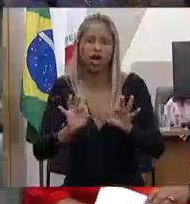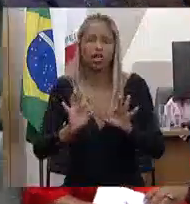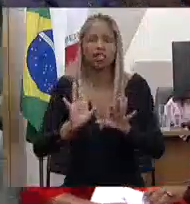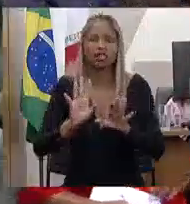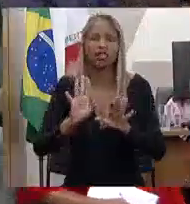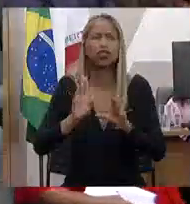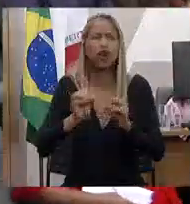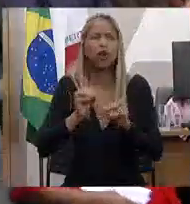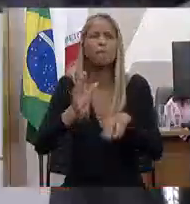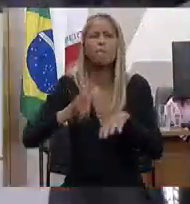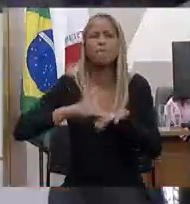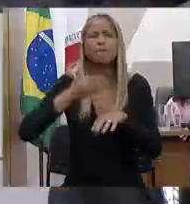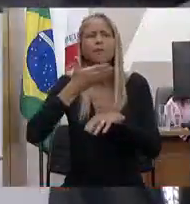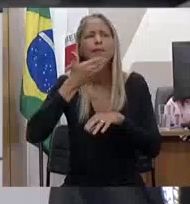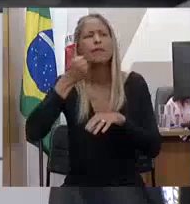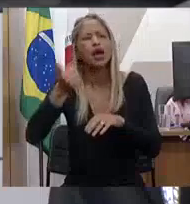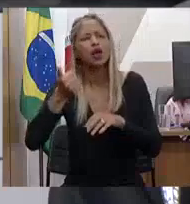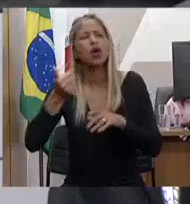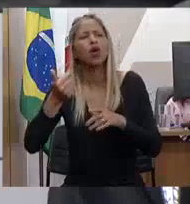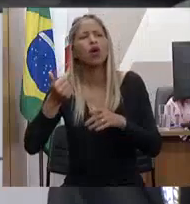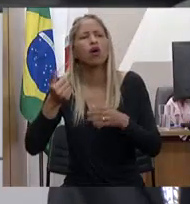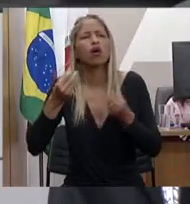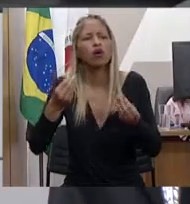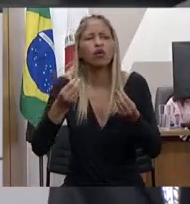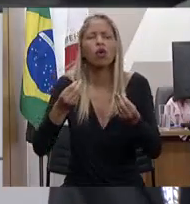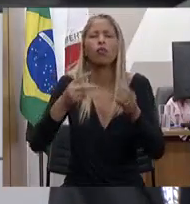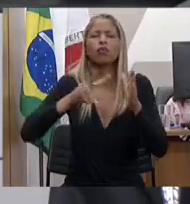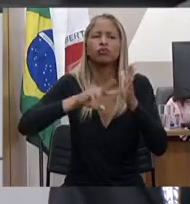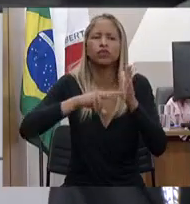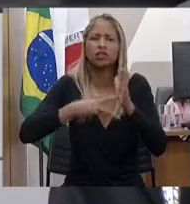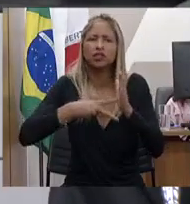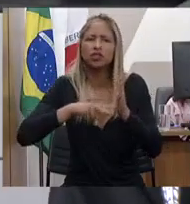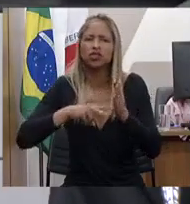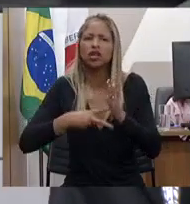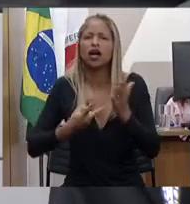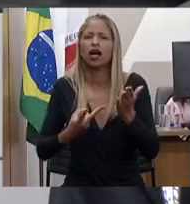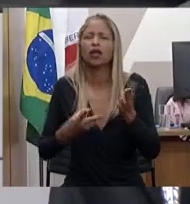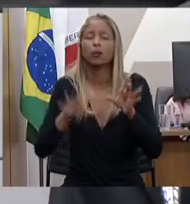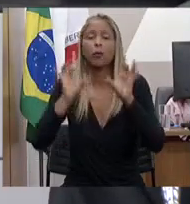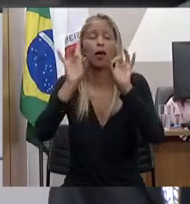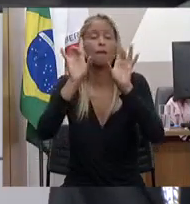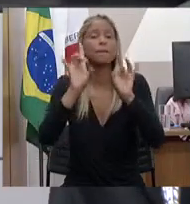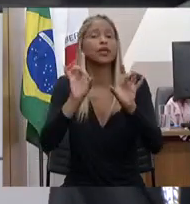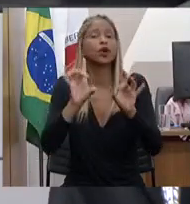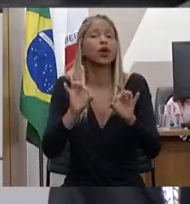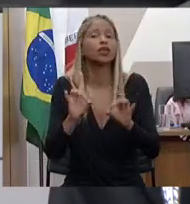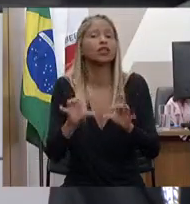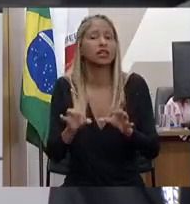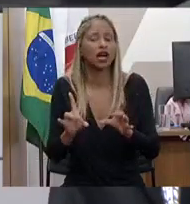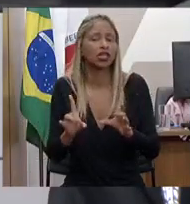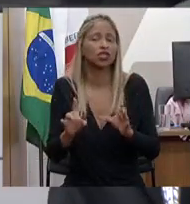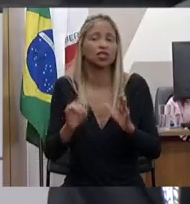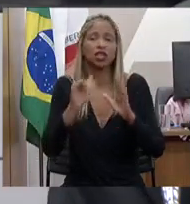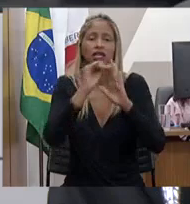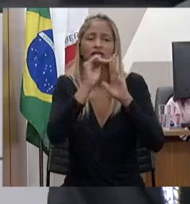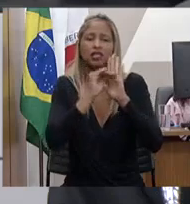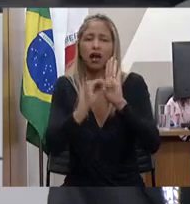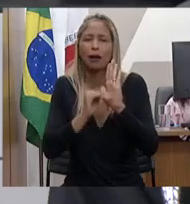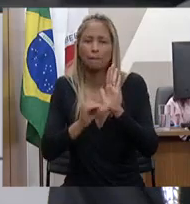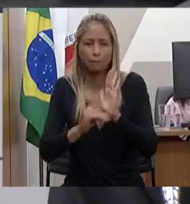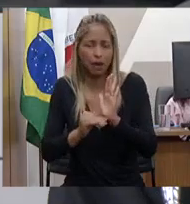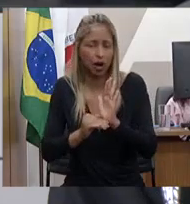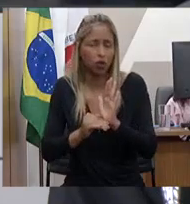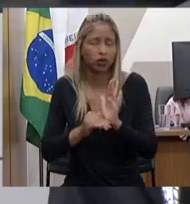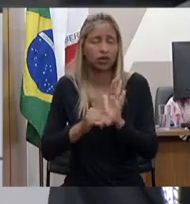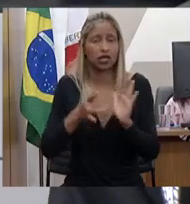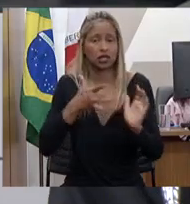concreta e que a gente coloque isso como ponto para os nossos sindicatos que é prioritário e não pode sair da pauta a questão